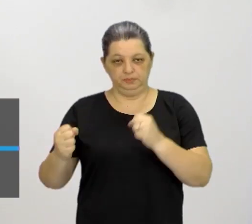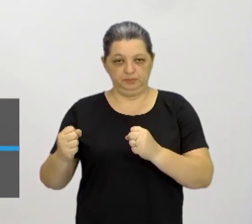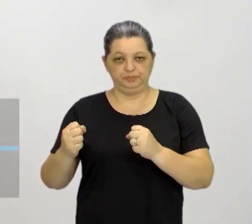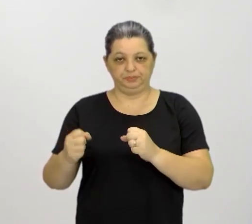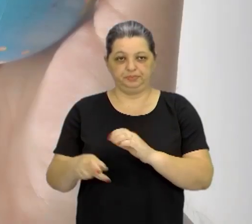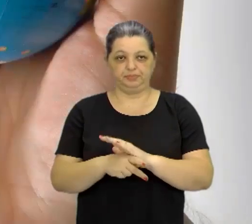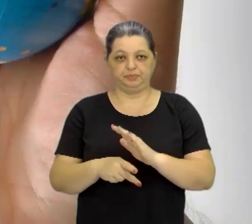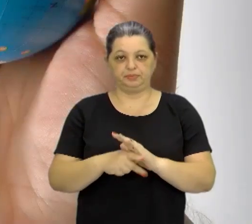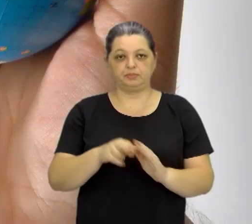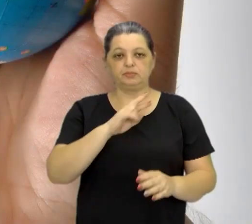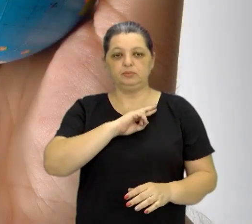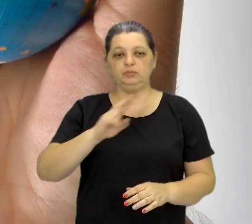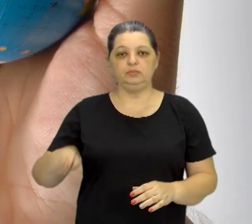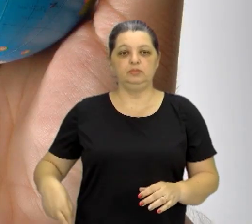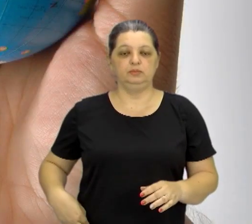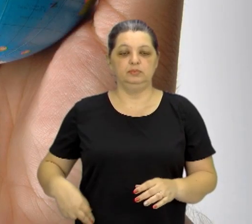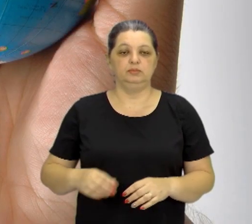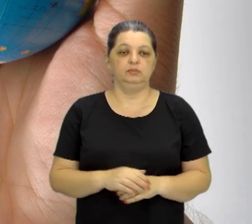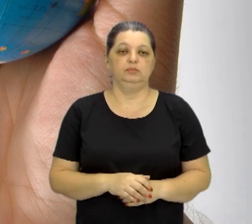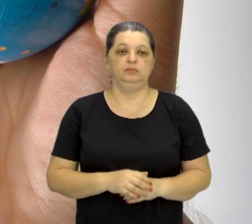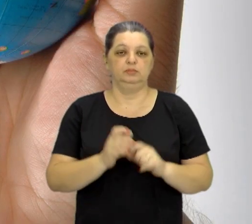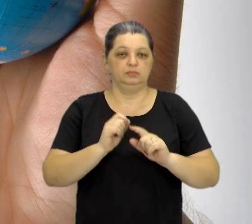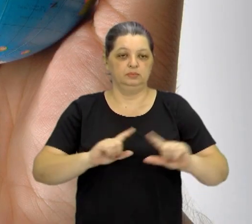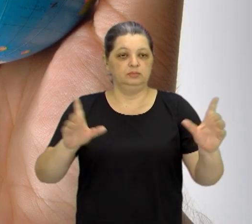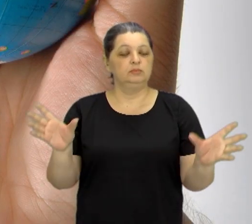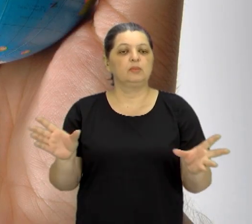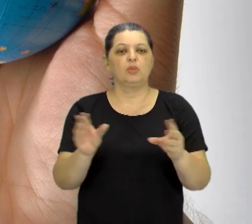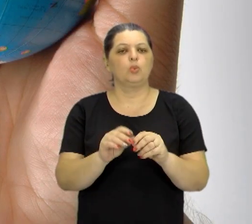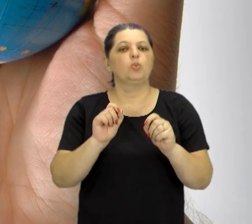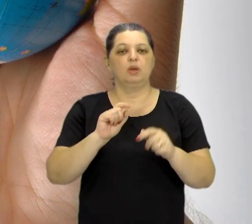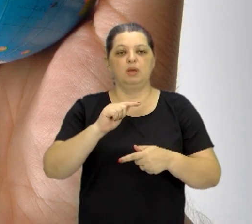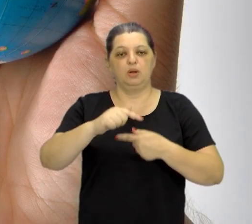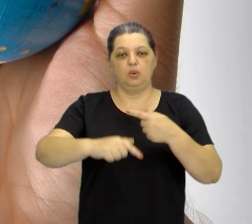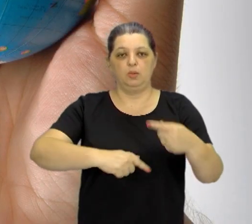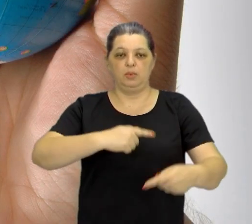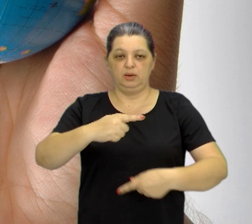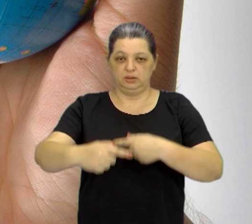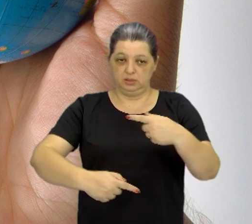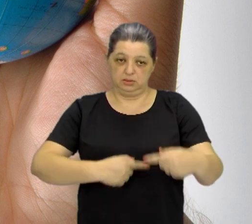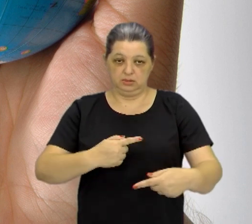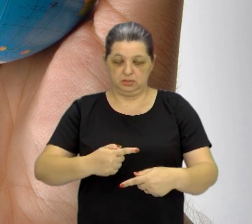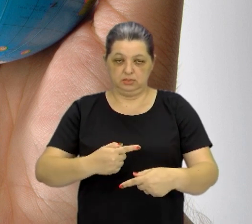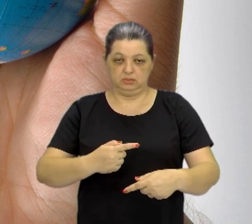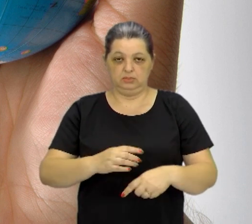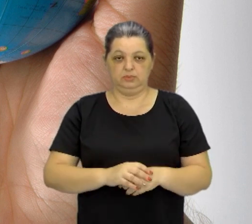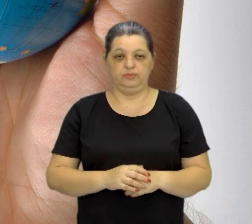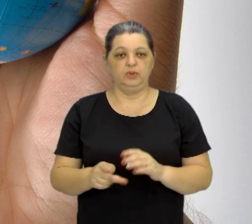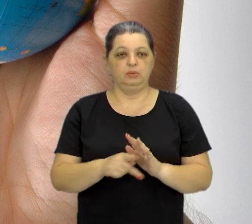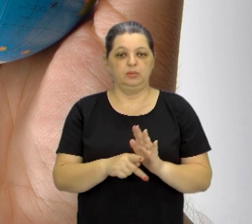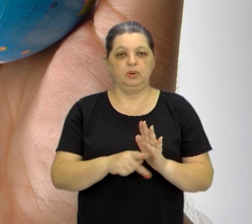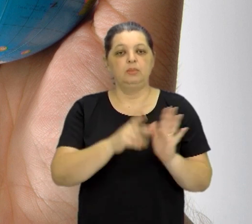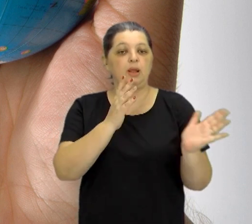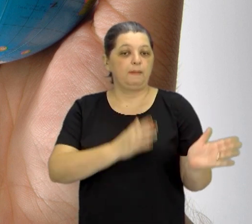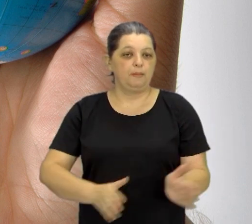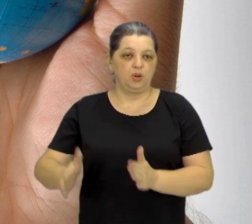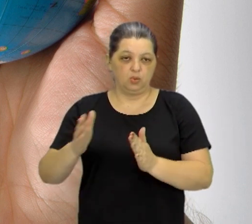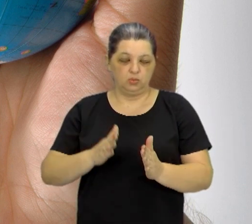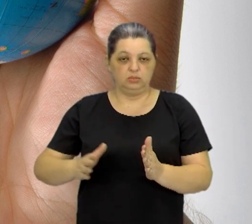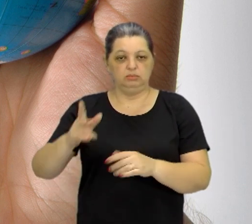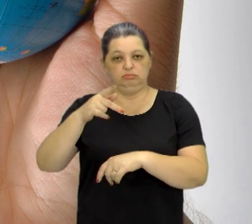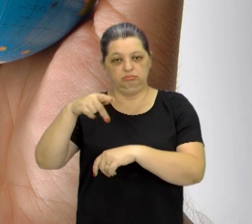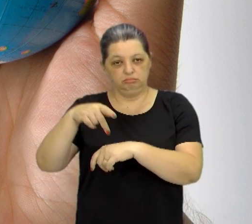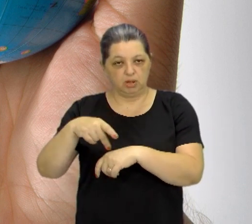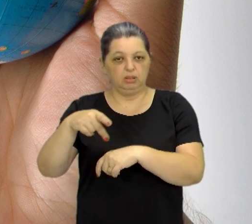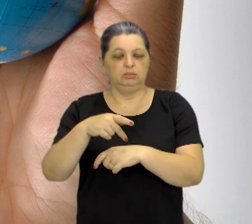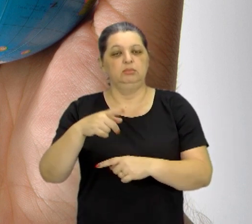Mais uma informação na tela. Aí um breve resumo. O que é a globalização? Ela traz a produção internacionalizada, né? A gente tem, às